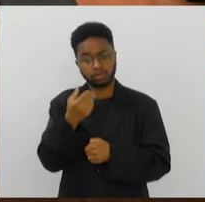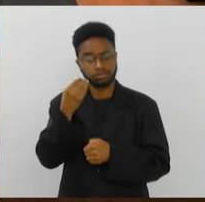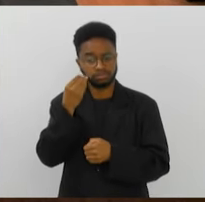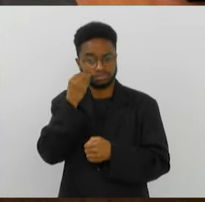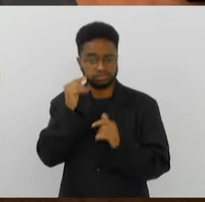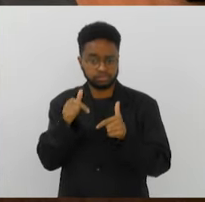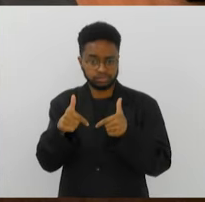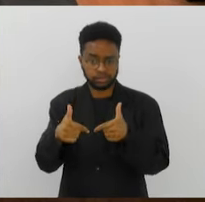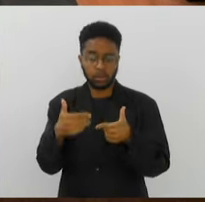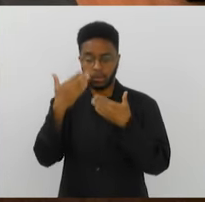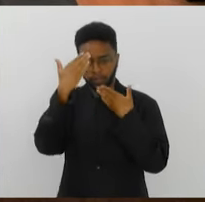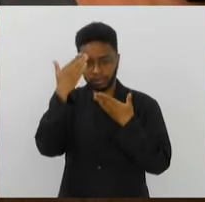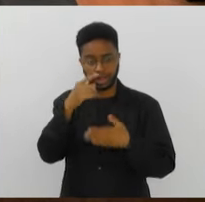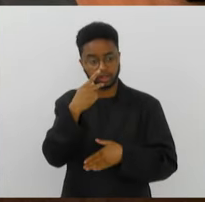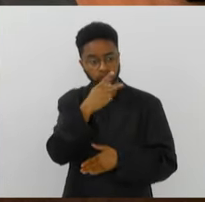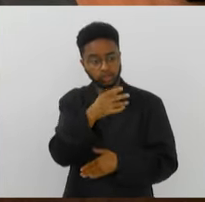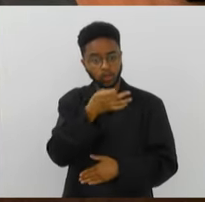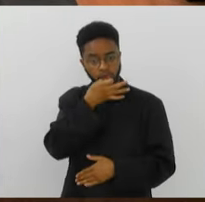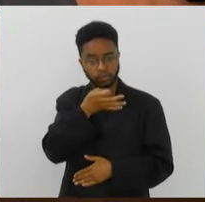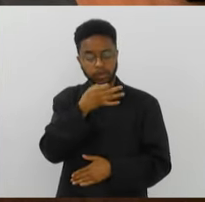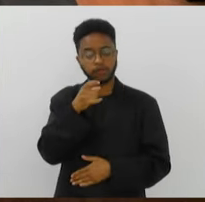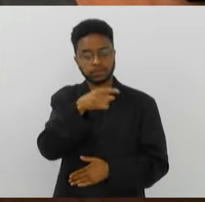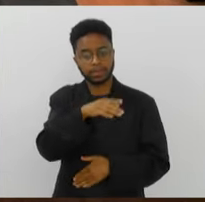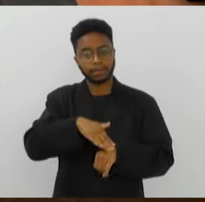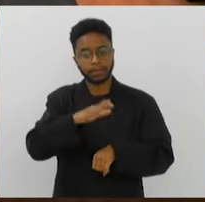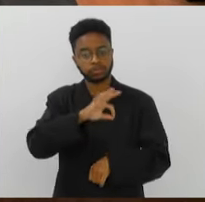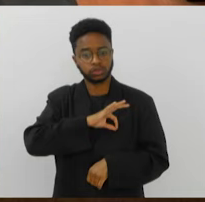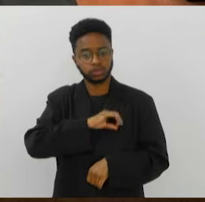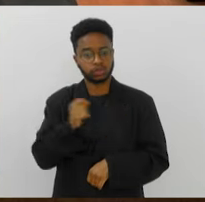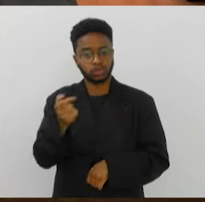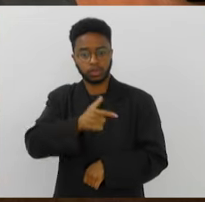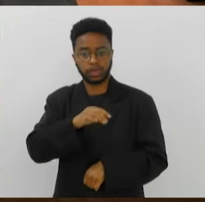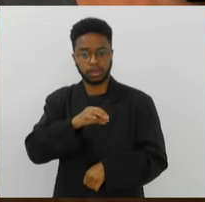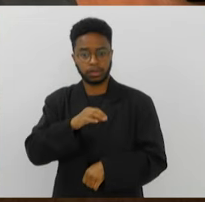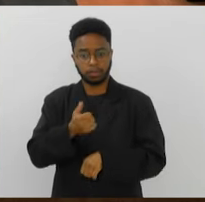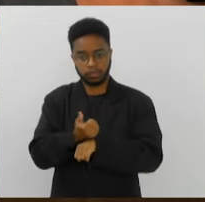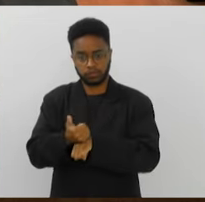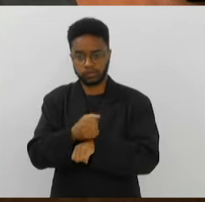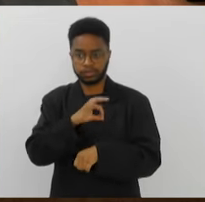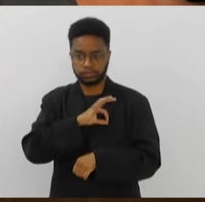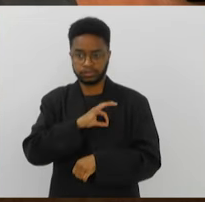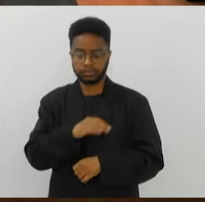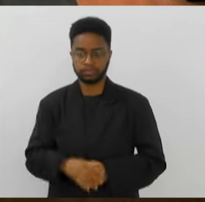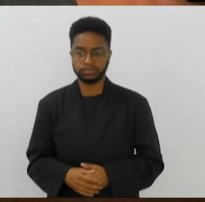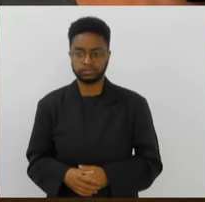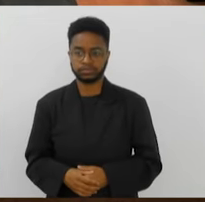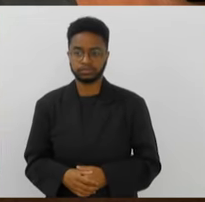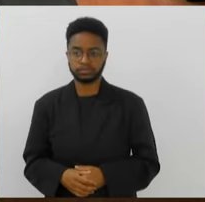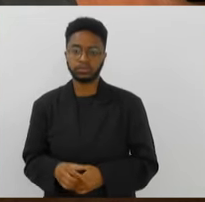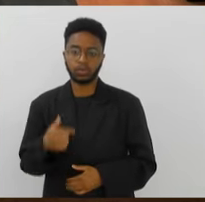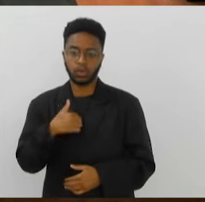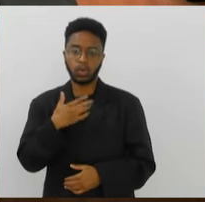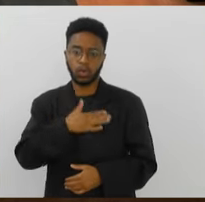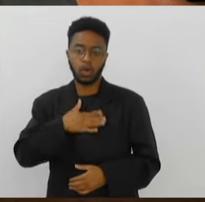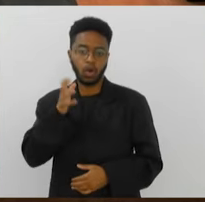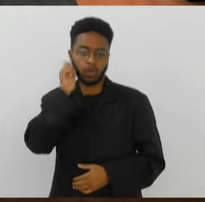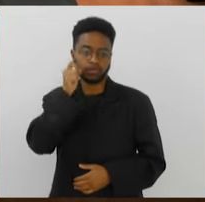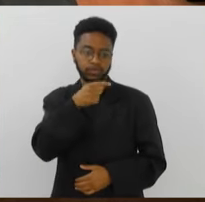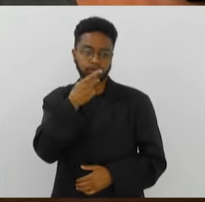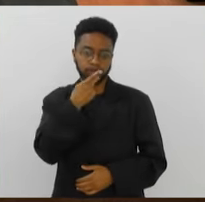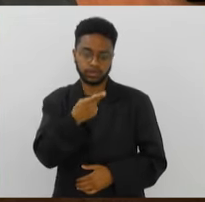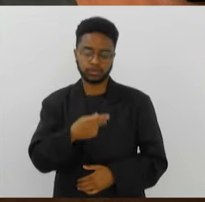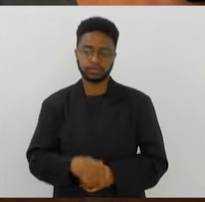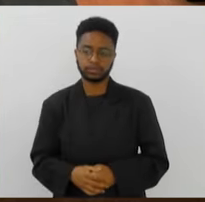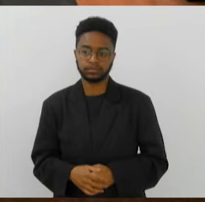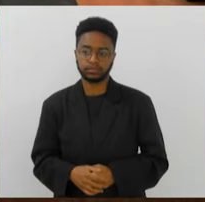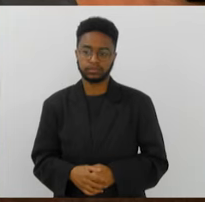Pobel, obrigado pelo seu posicionamento. O senhor é mais polícia que o polícia. Obrigado. Entendeu? Aqui, adoro ouvir o seu discurso. Estou aqui para ouvir o seu discurso. Eu deputado gostaria Ratinho, até de quebrar